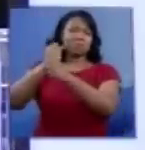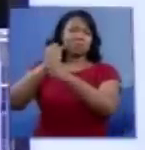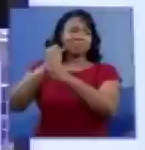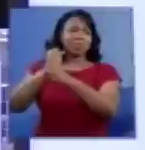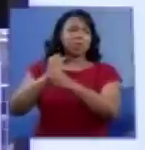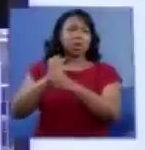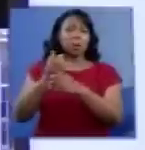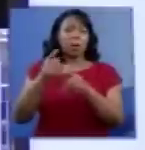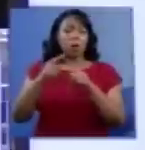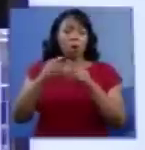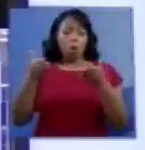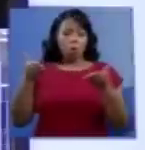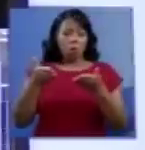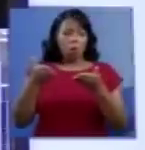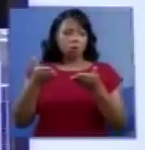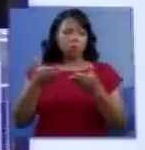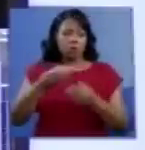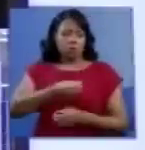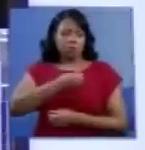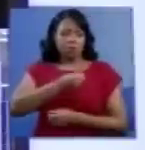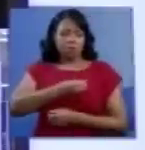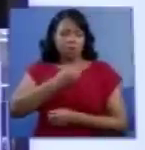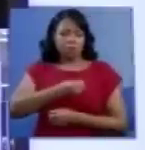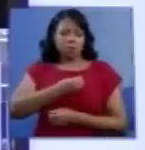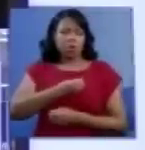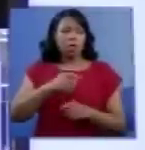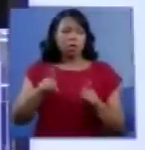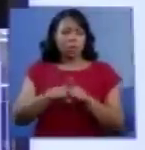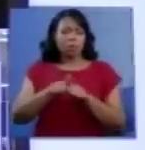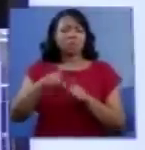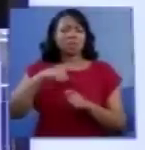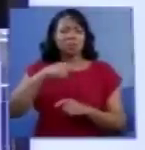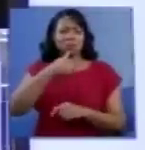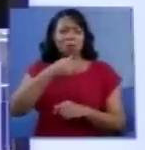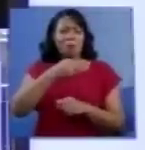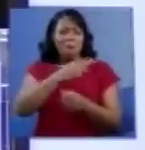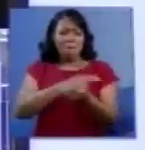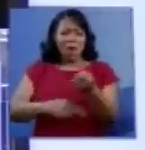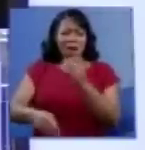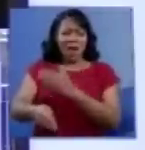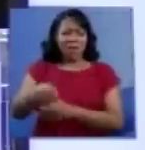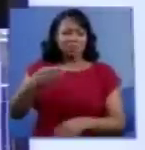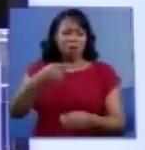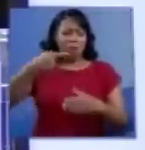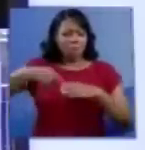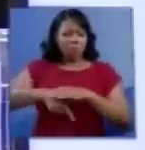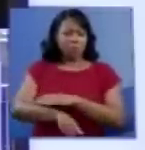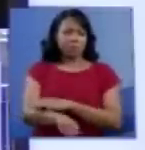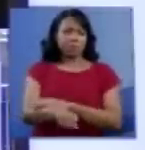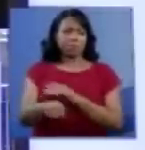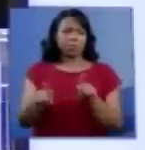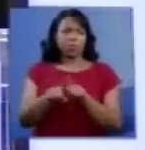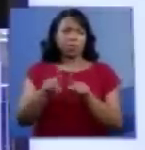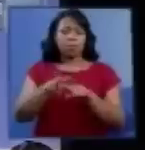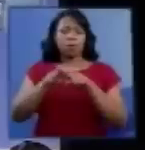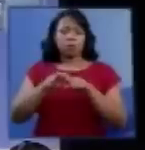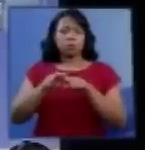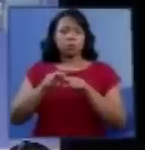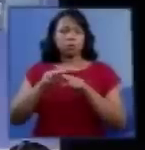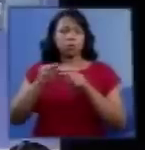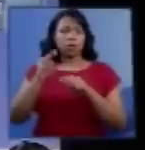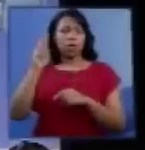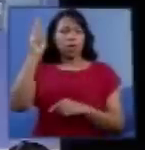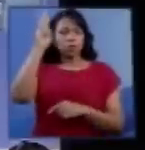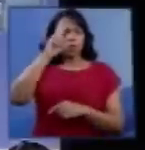que infelizmente vivemos ainda com marcas profundas senão por toda por toda a história eh